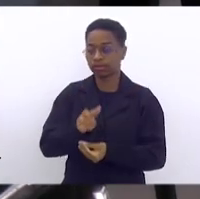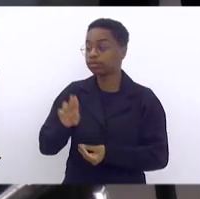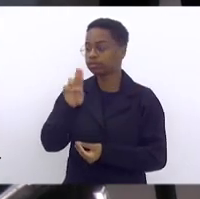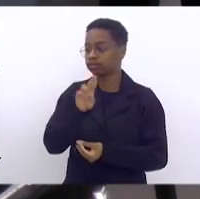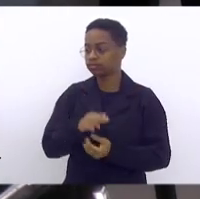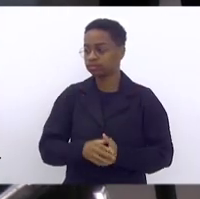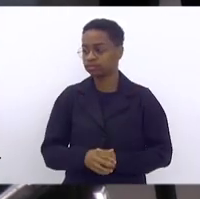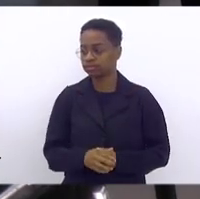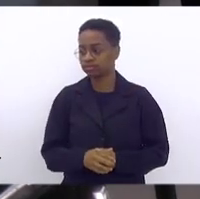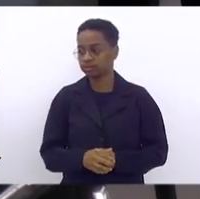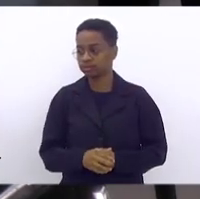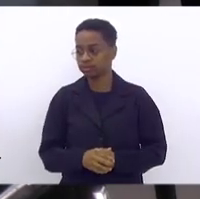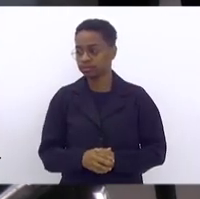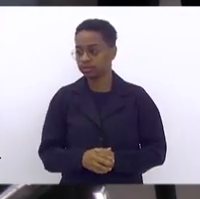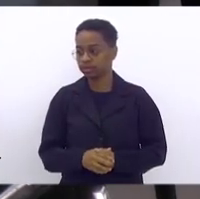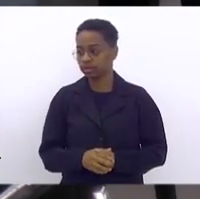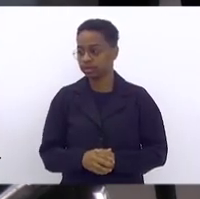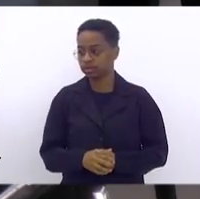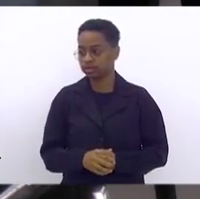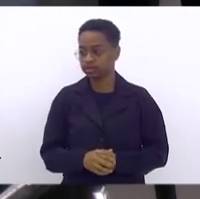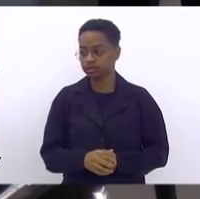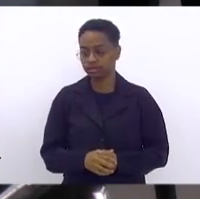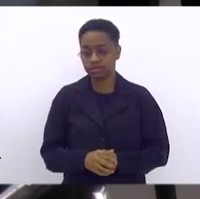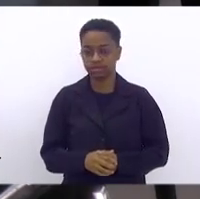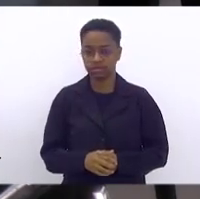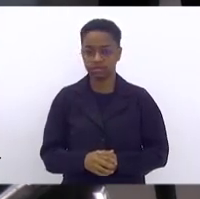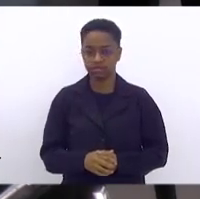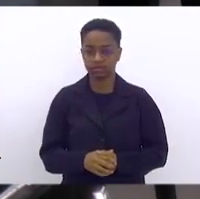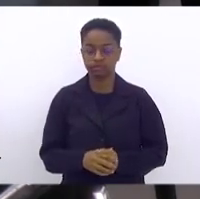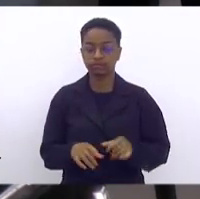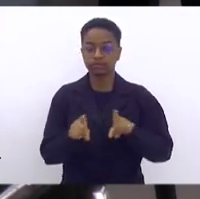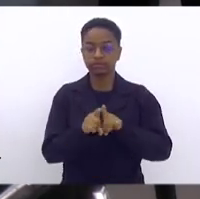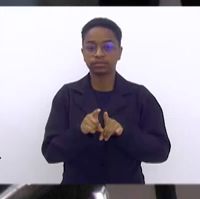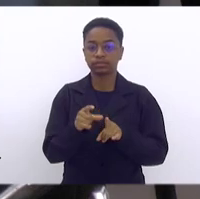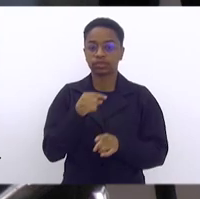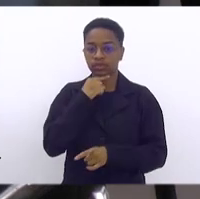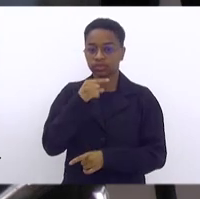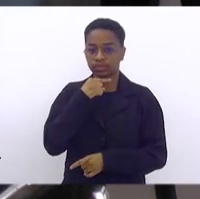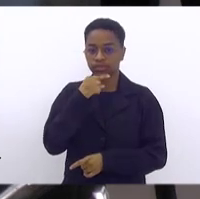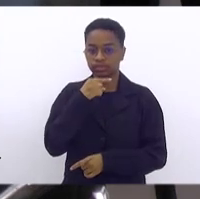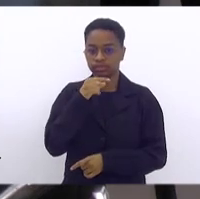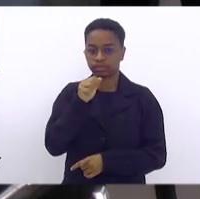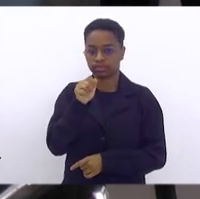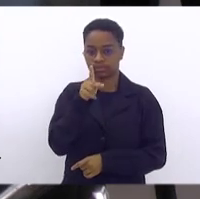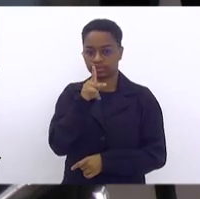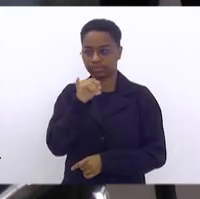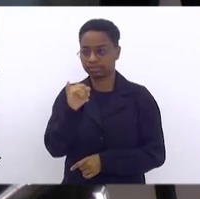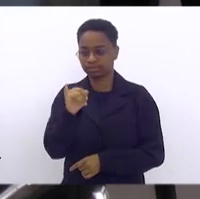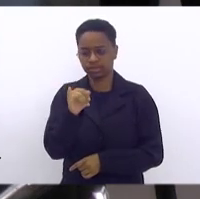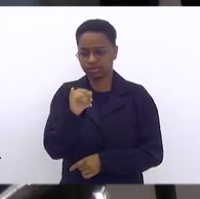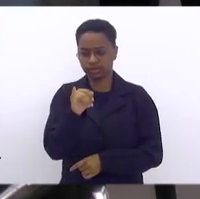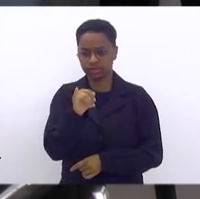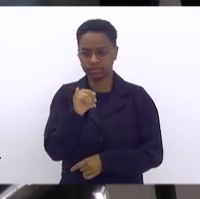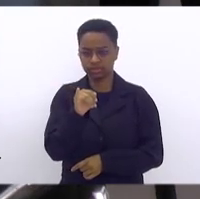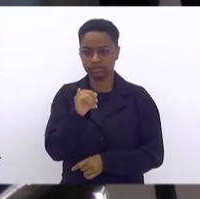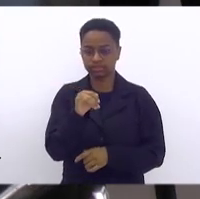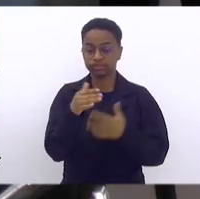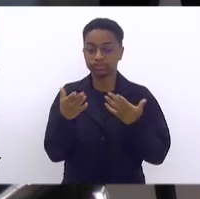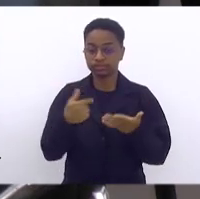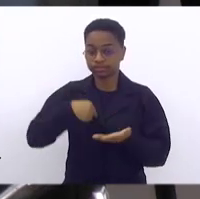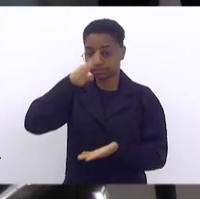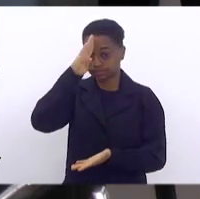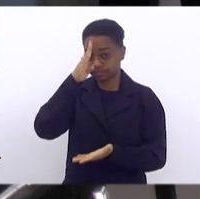acabou não analisando o TikTok, porque a gente não tinha acesso à API também, então não foi possível. Mas eu acredito que o